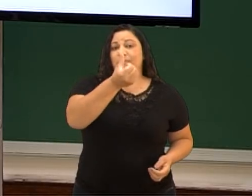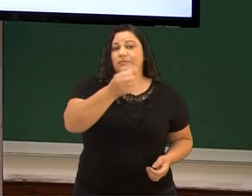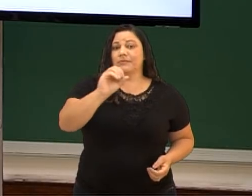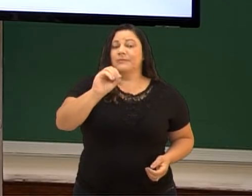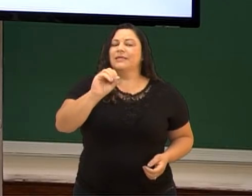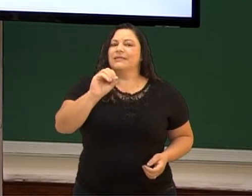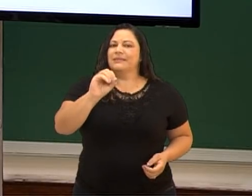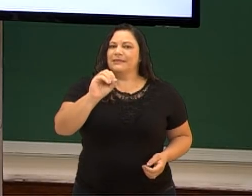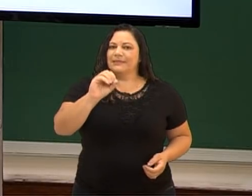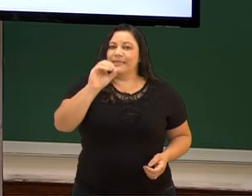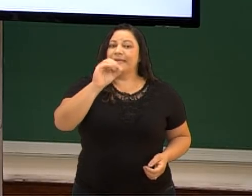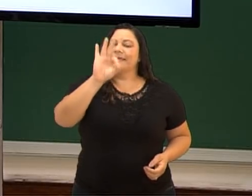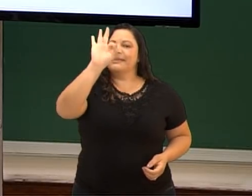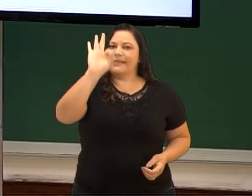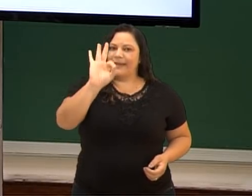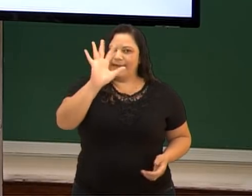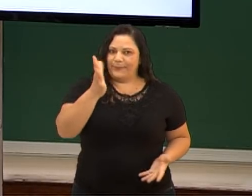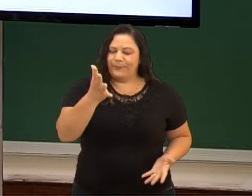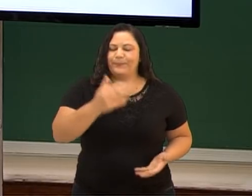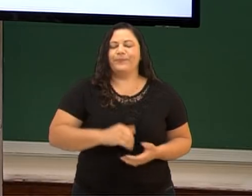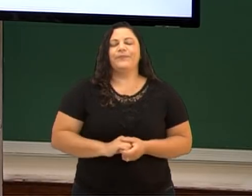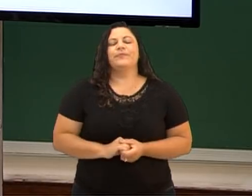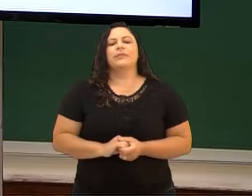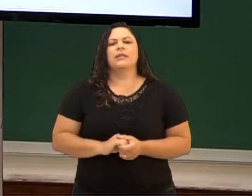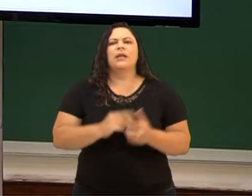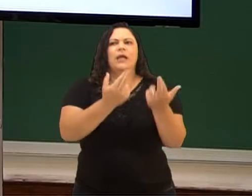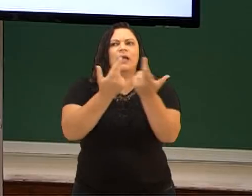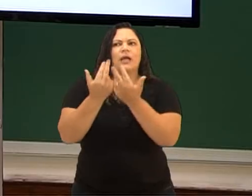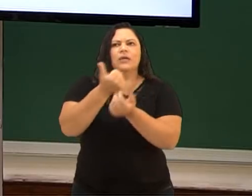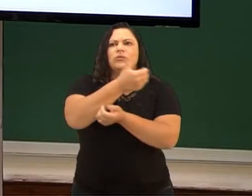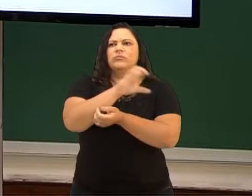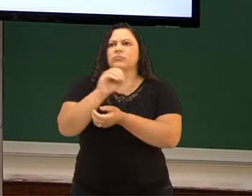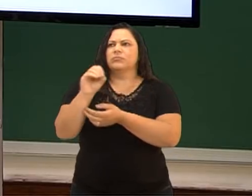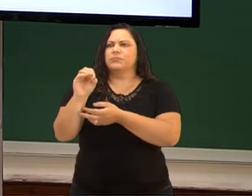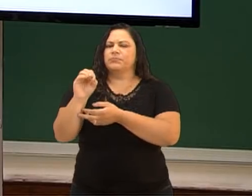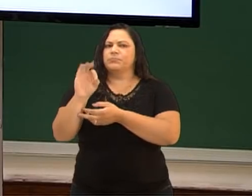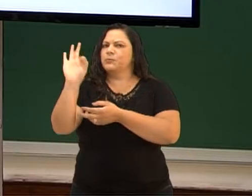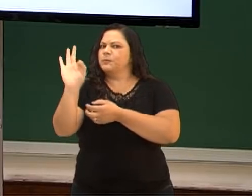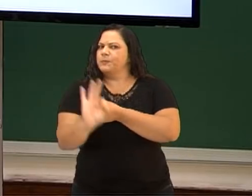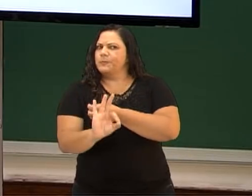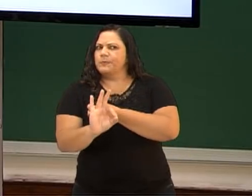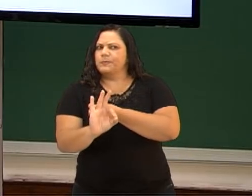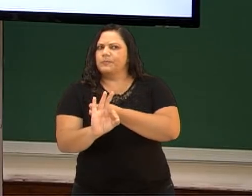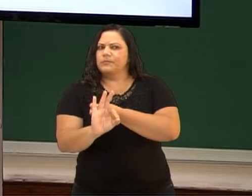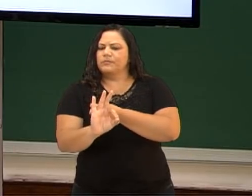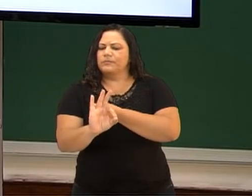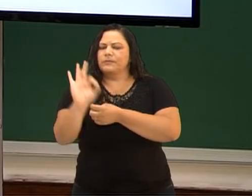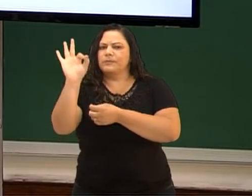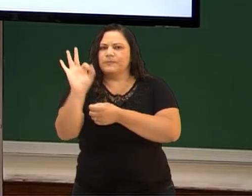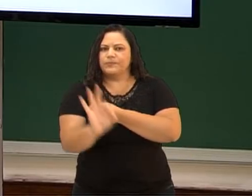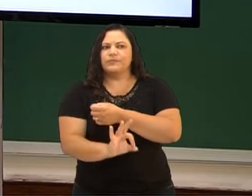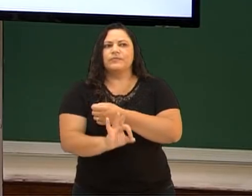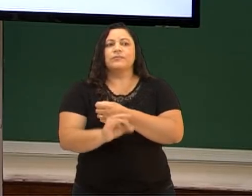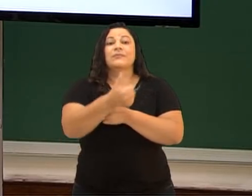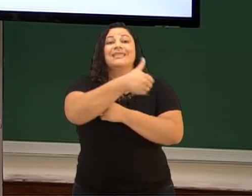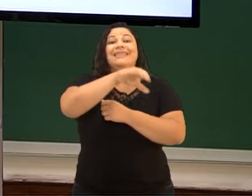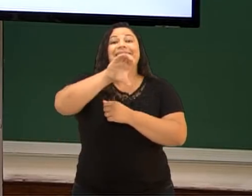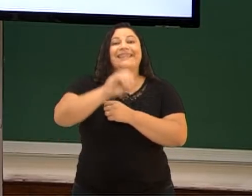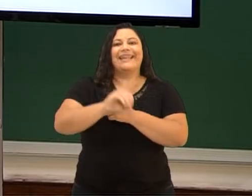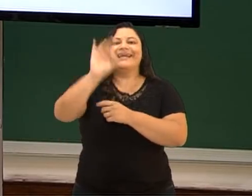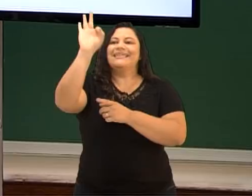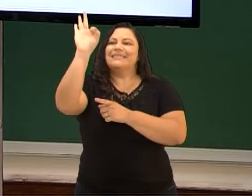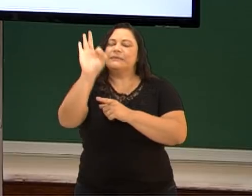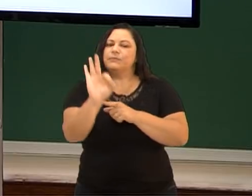100%, né? 360 graus, que é tudo, né? Representa 100%. 10% corresponde à 10ª parte dos